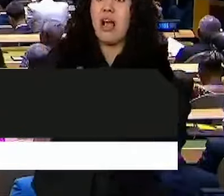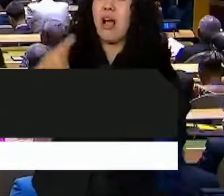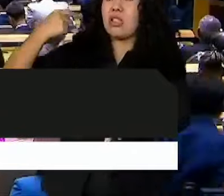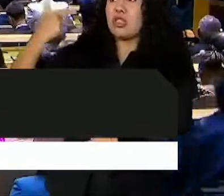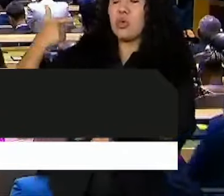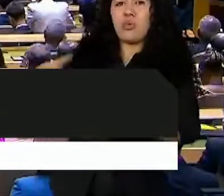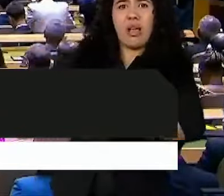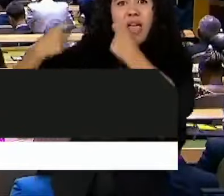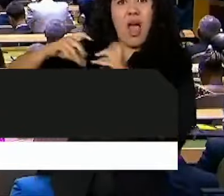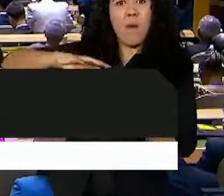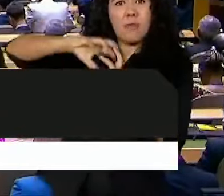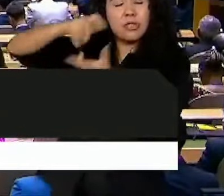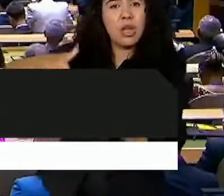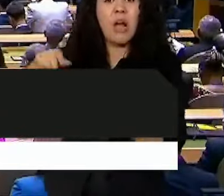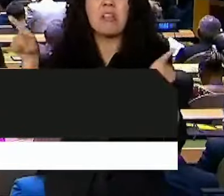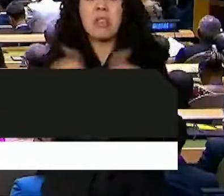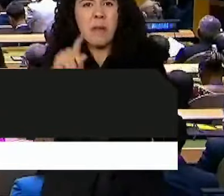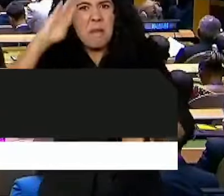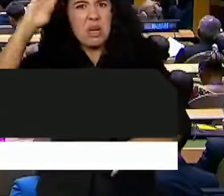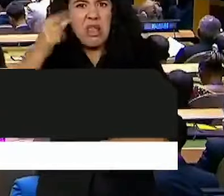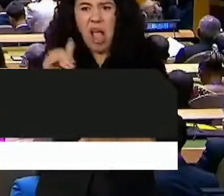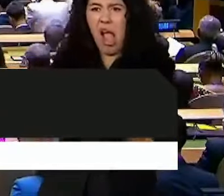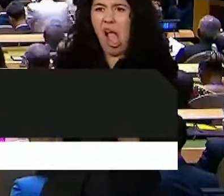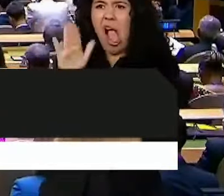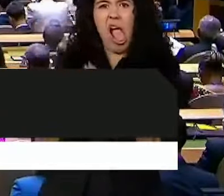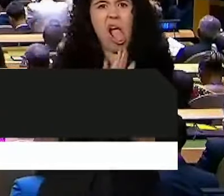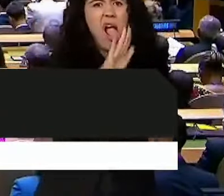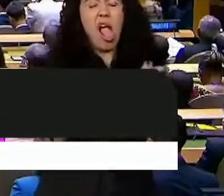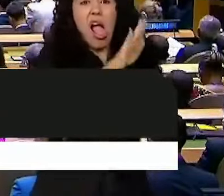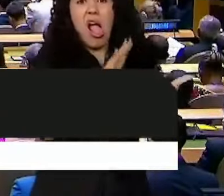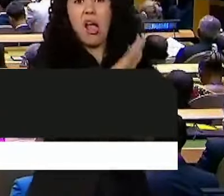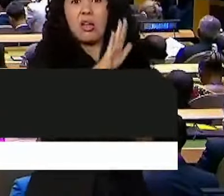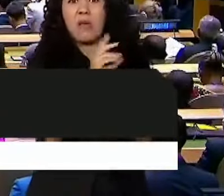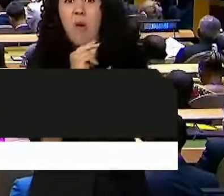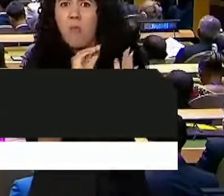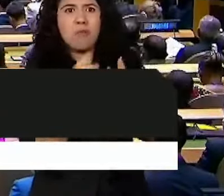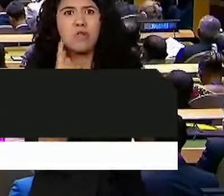com uma série de procissões, missas e vigílias. De Brasília, Gabriel Máximo.